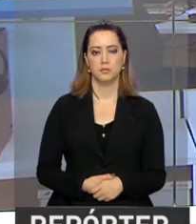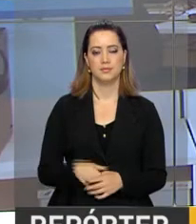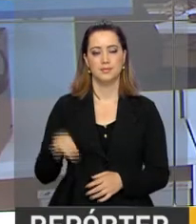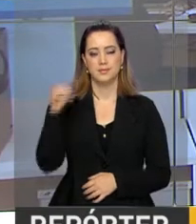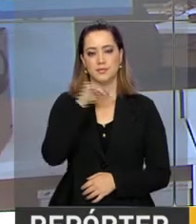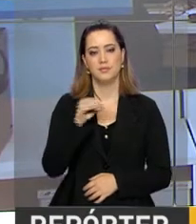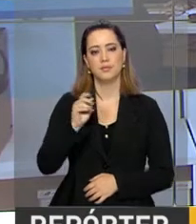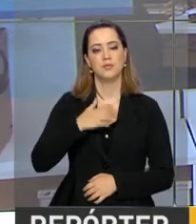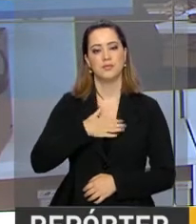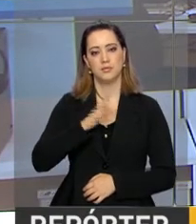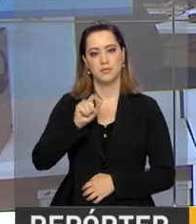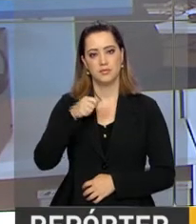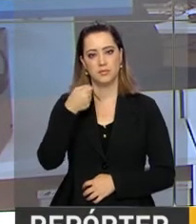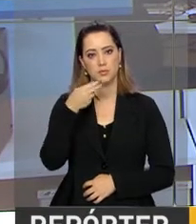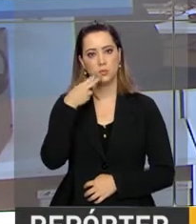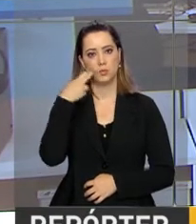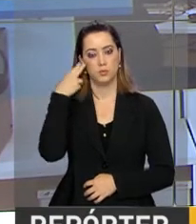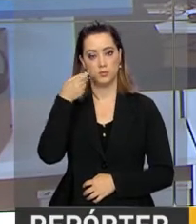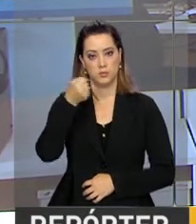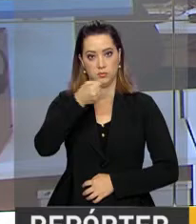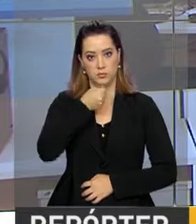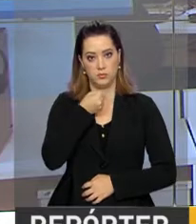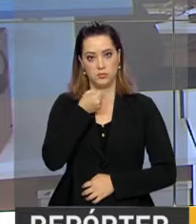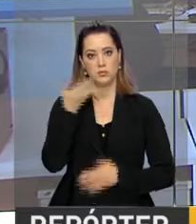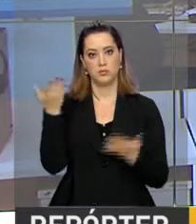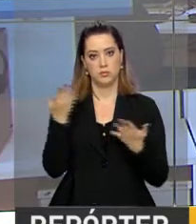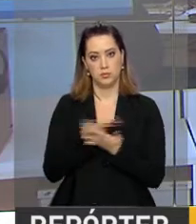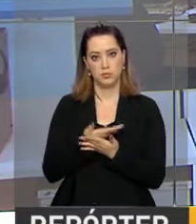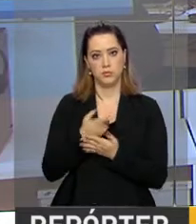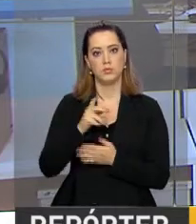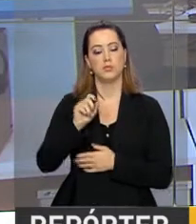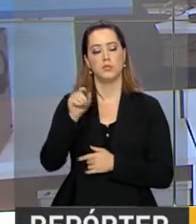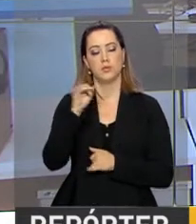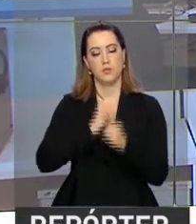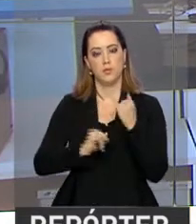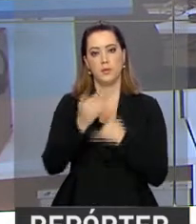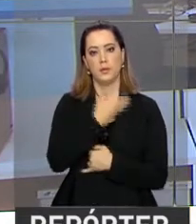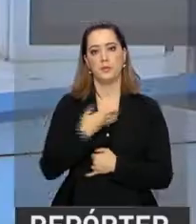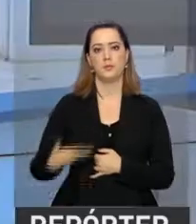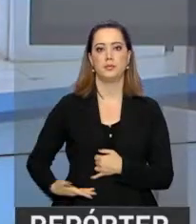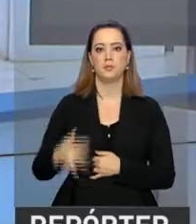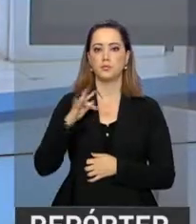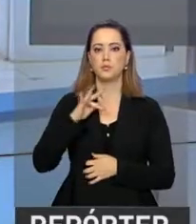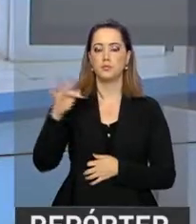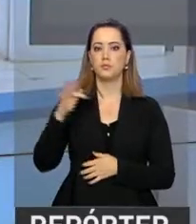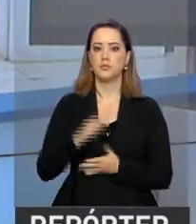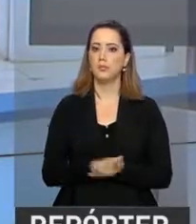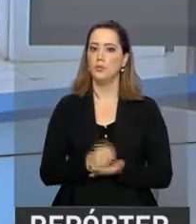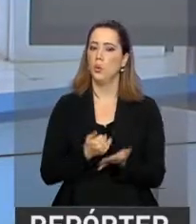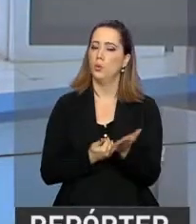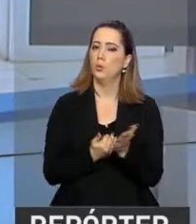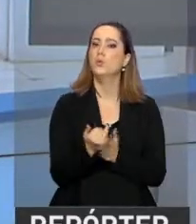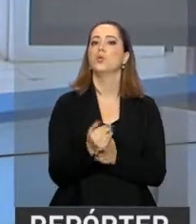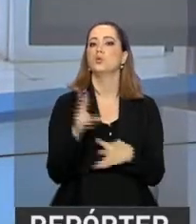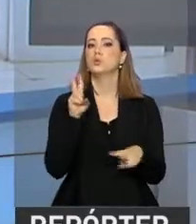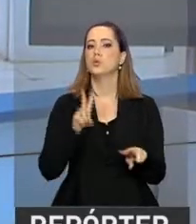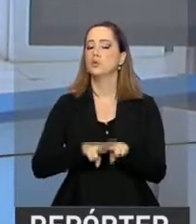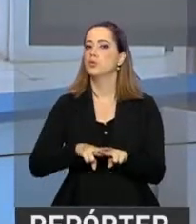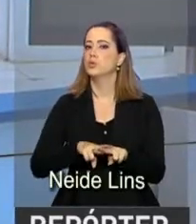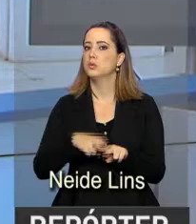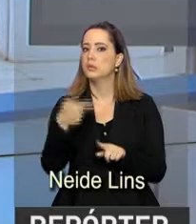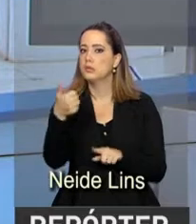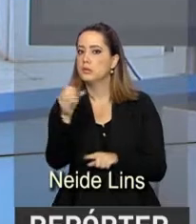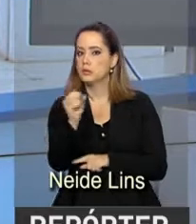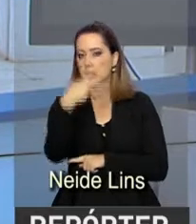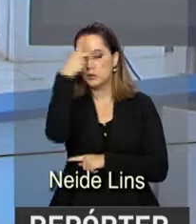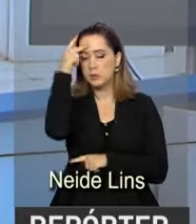Olá, eu sou José Luiz Filho e o repórter NBR está no ar com as notícias do governo federal. Continuam presos os 10 suspeitos de